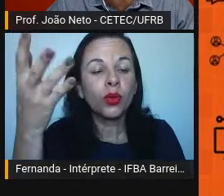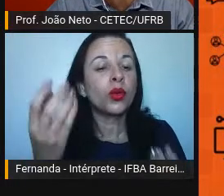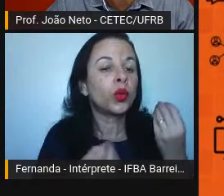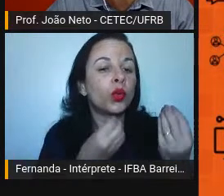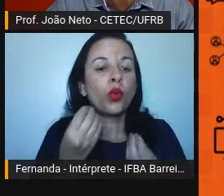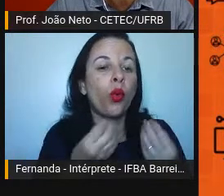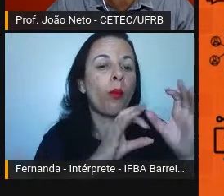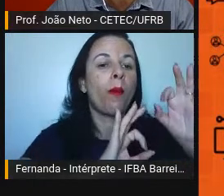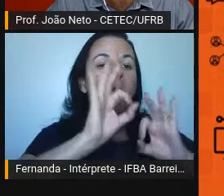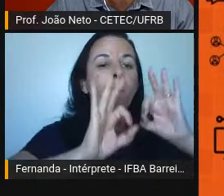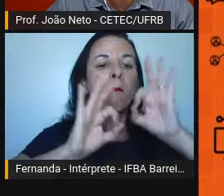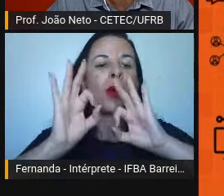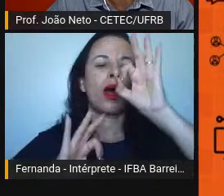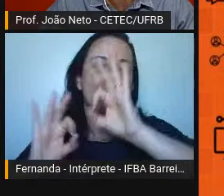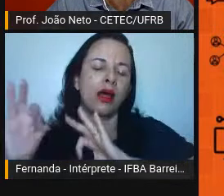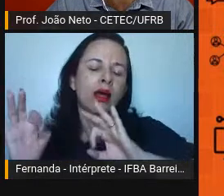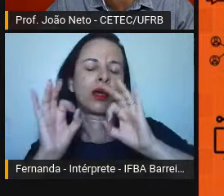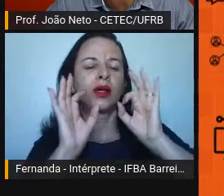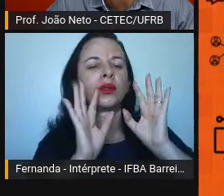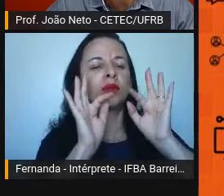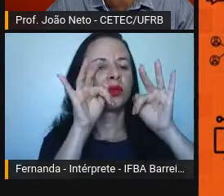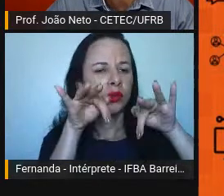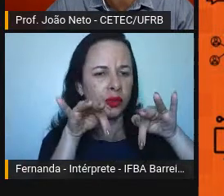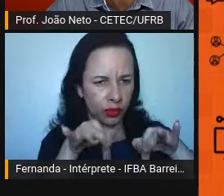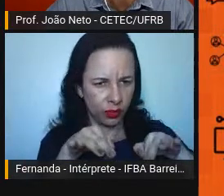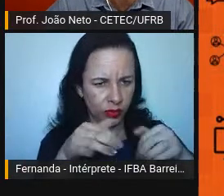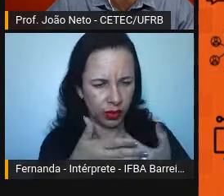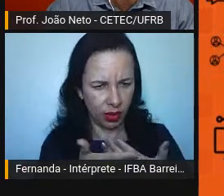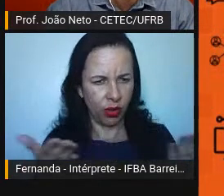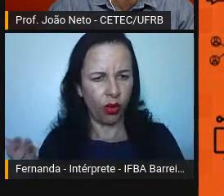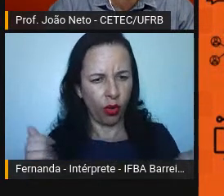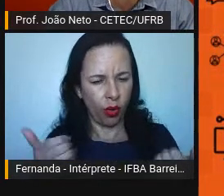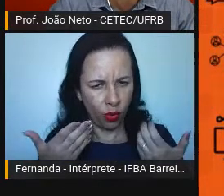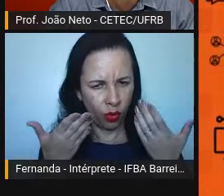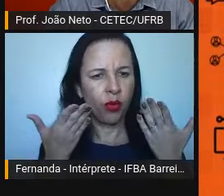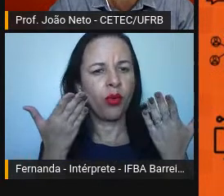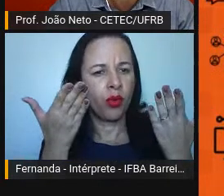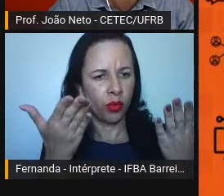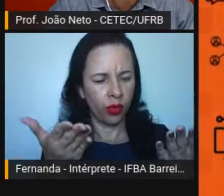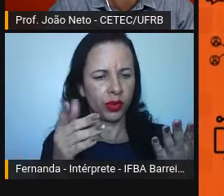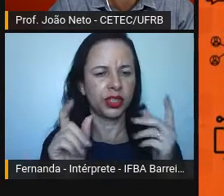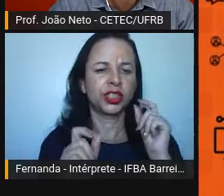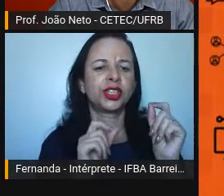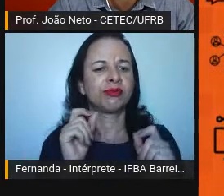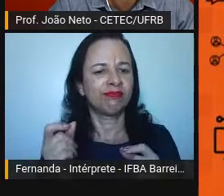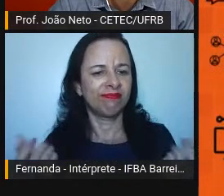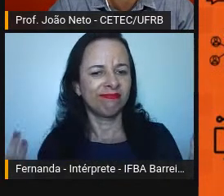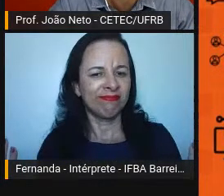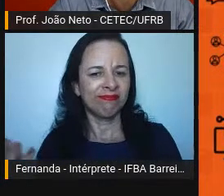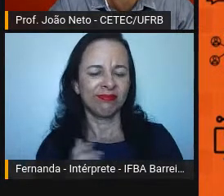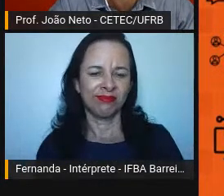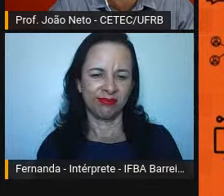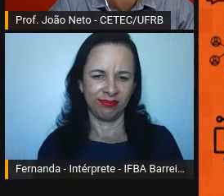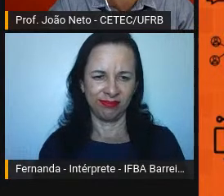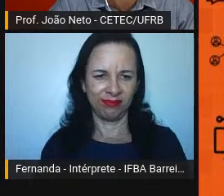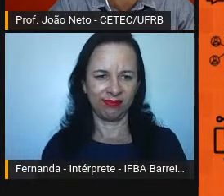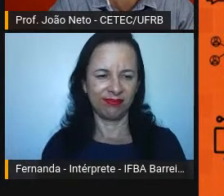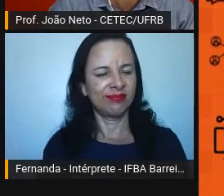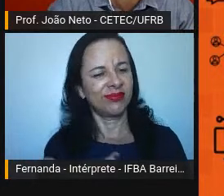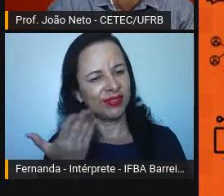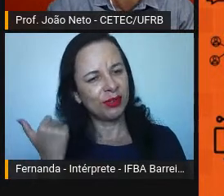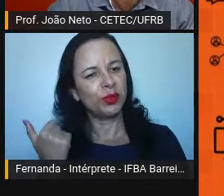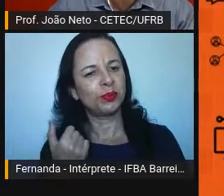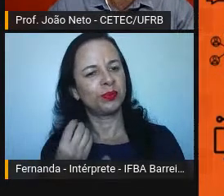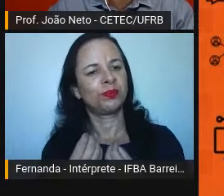e algumas considerações finais eu trago aí na categoria não é o que levar bom então vamos a